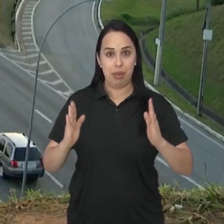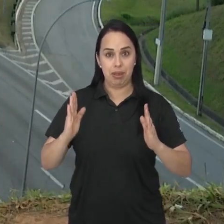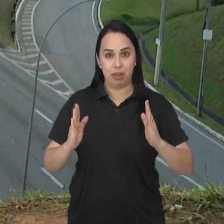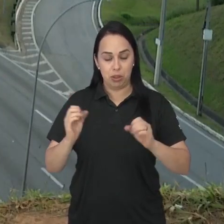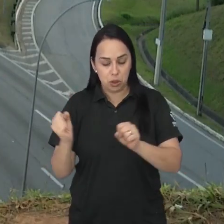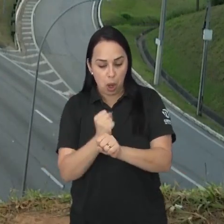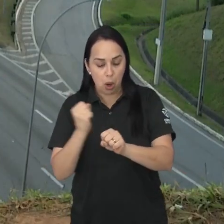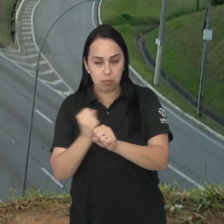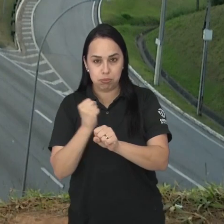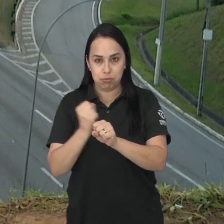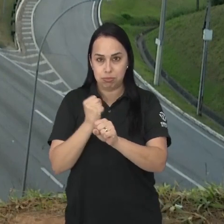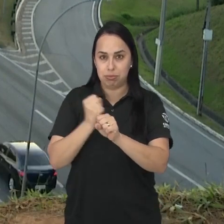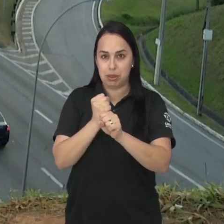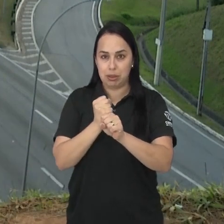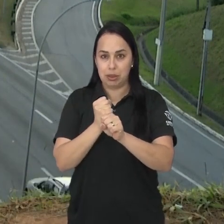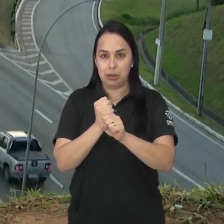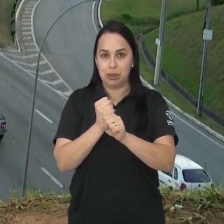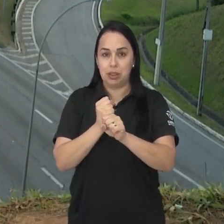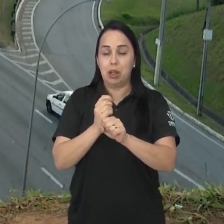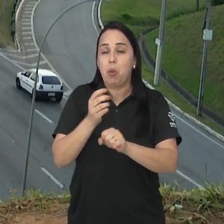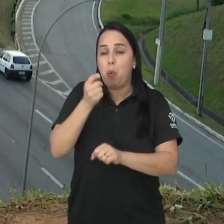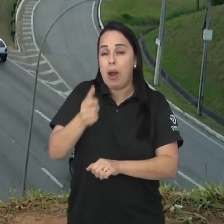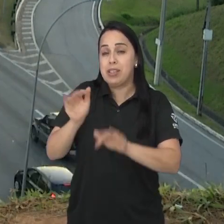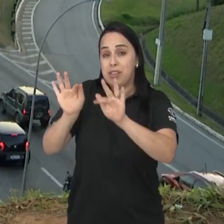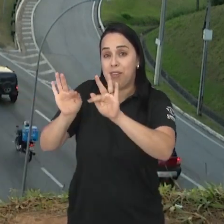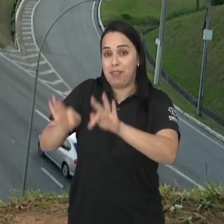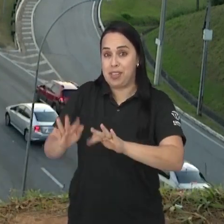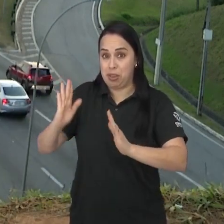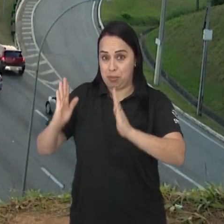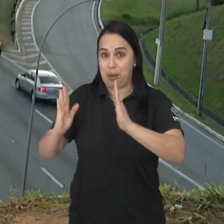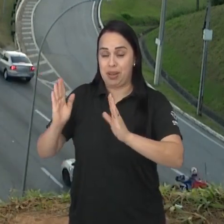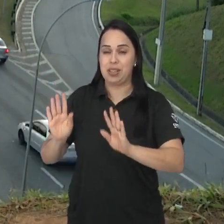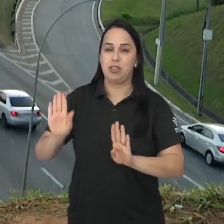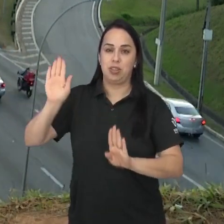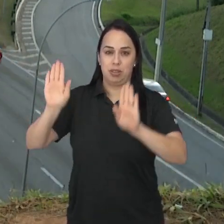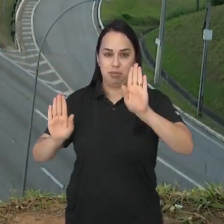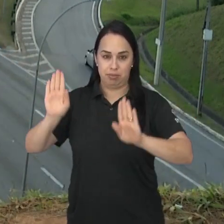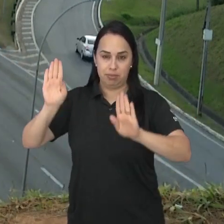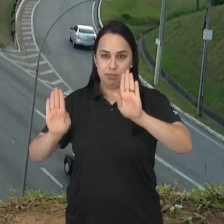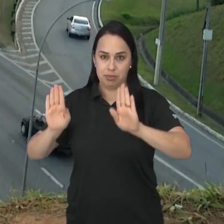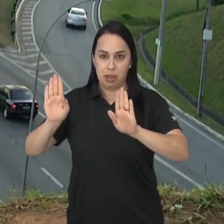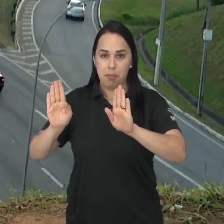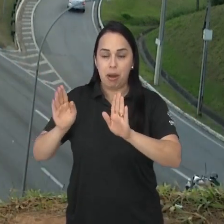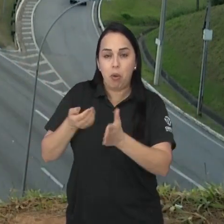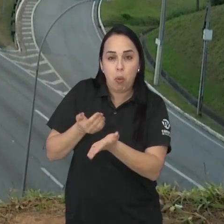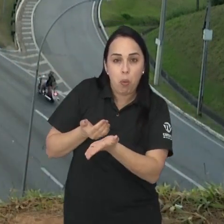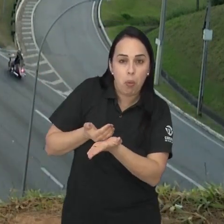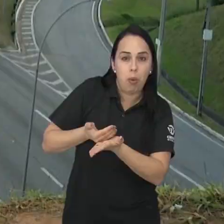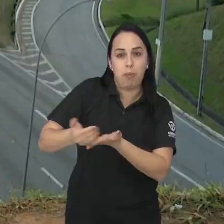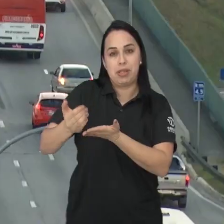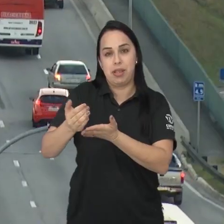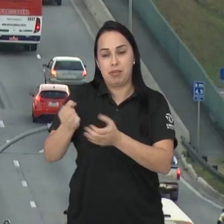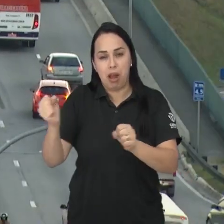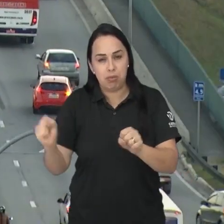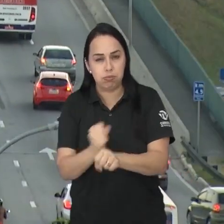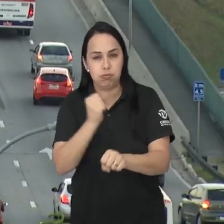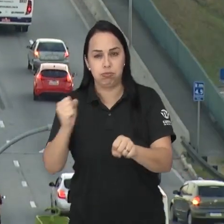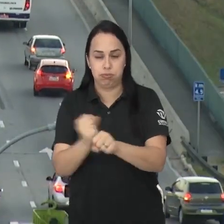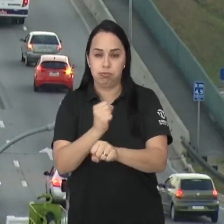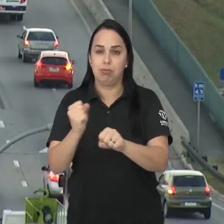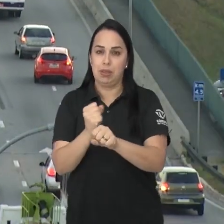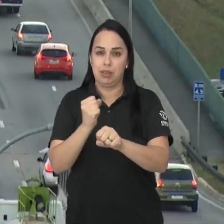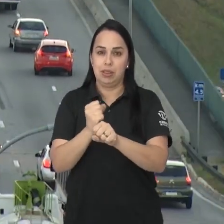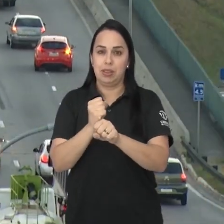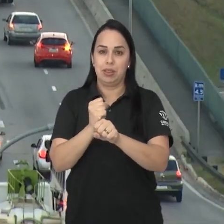de obras para o alargamento do anel viário de São José dos Campos está em fase final do processo licitatório, a um passo para